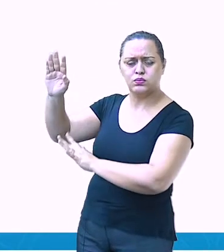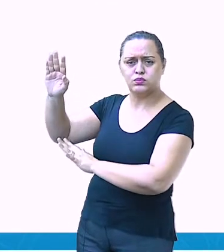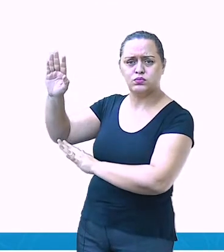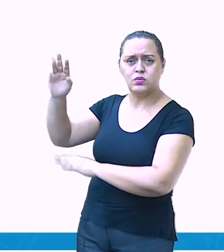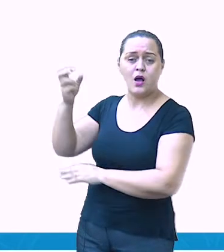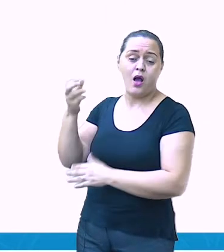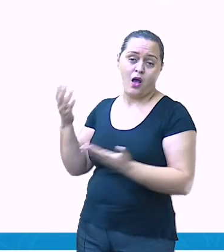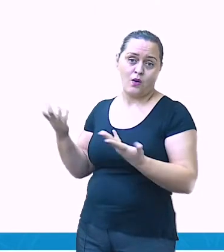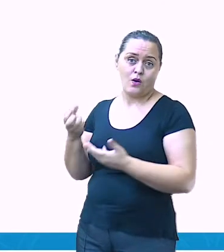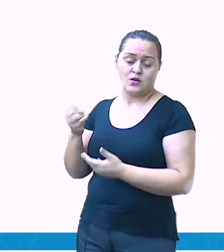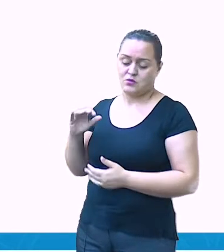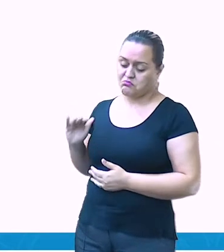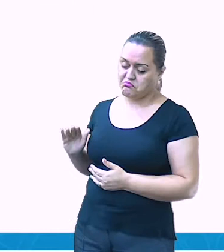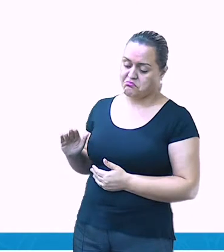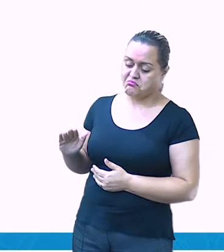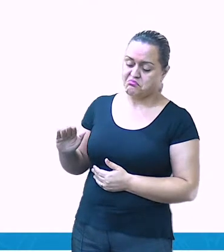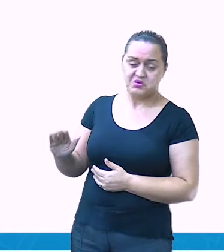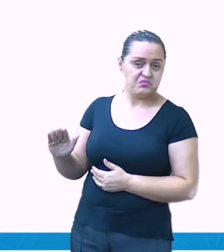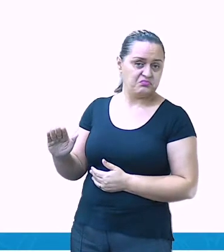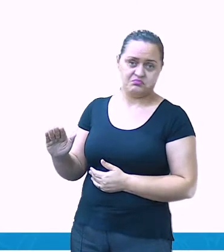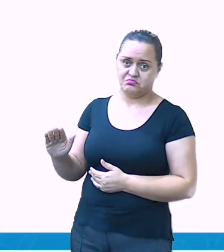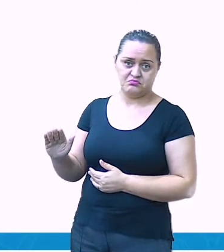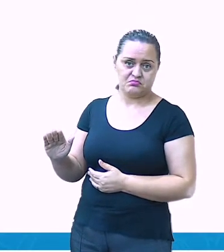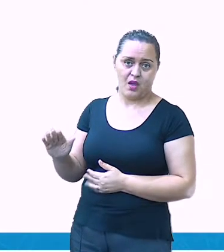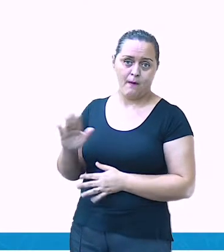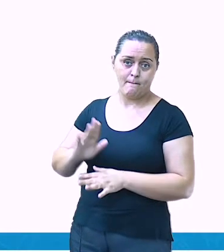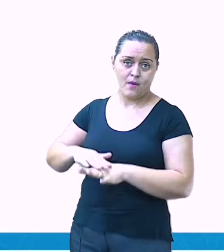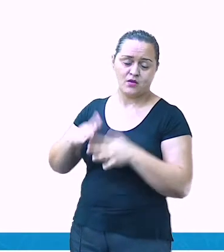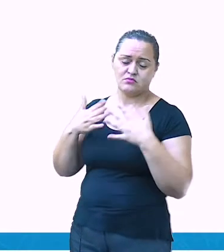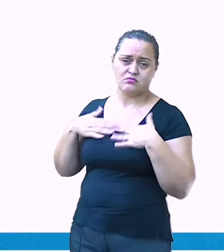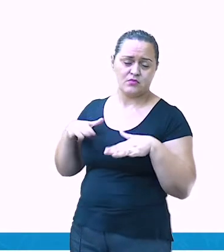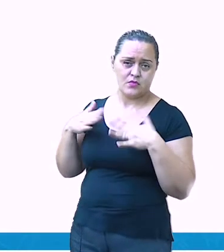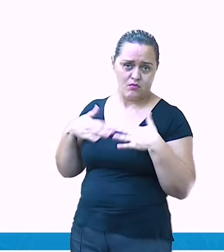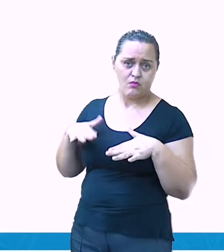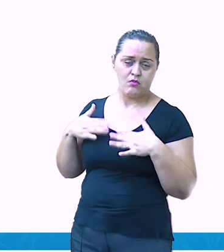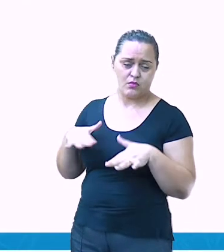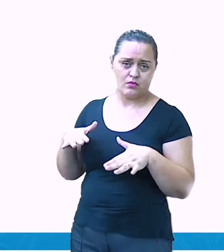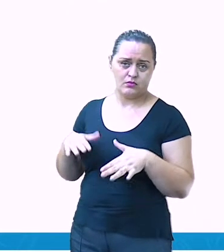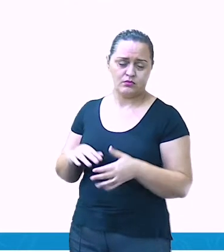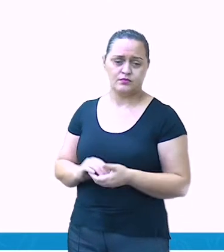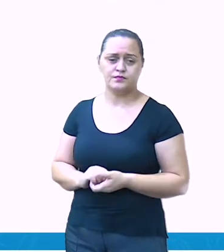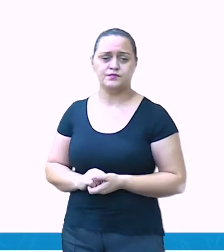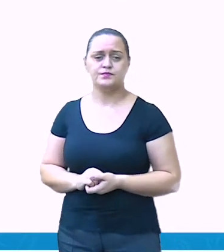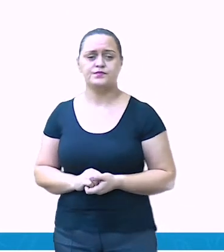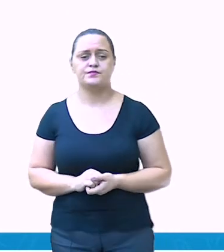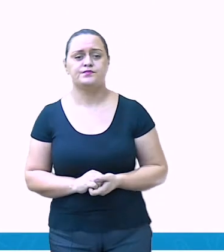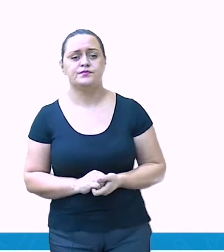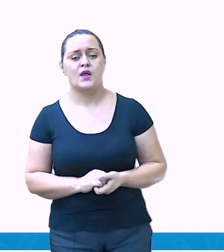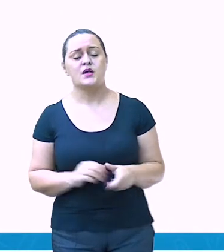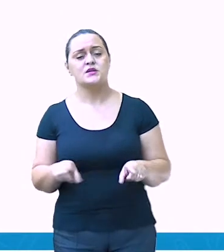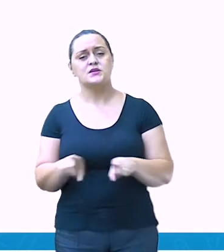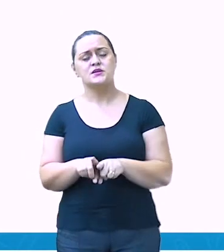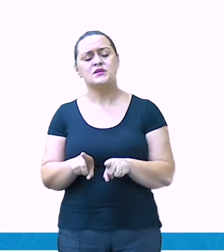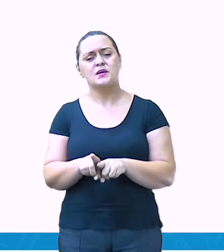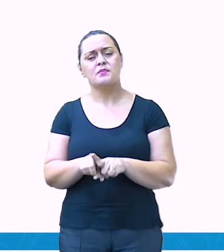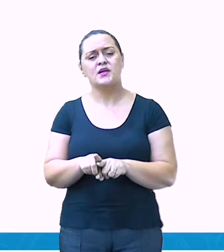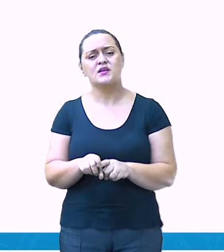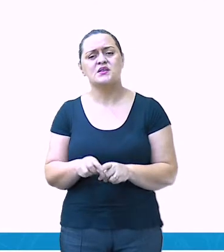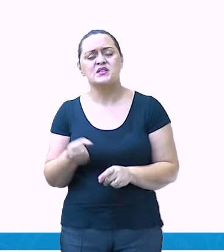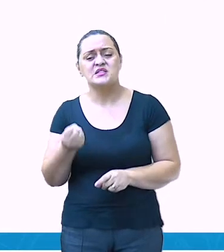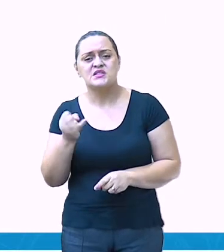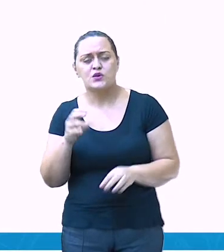por uma questão física, ele vai descer com uma pressão até maior. Se este solo está